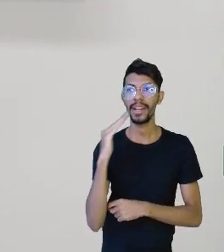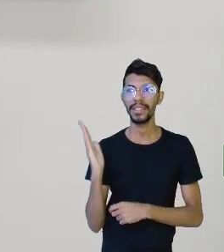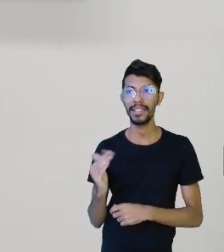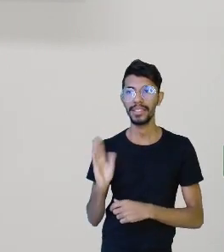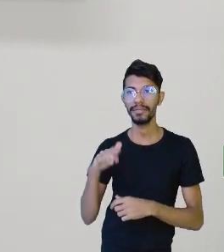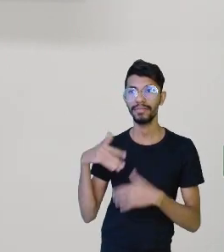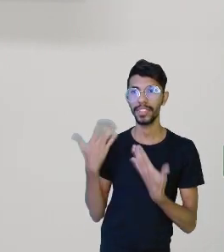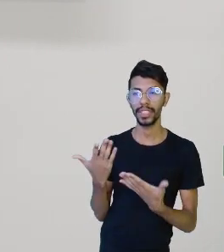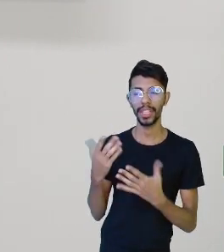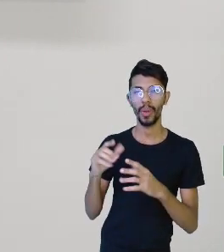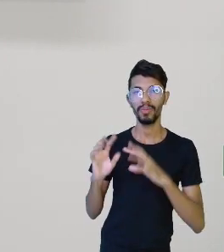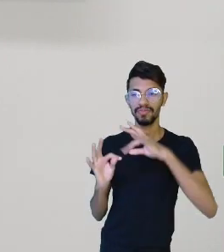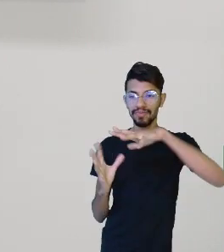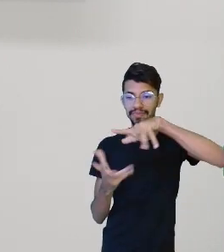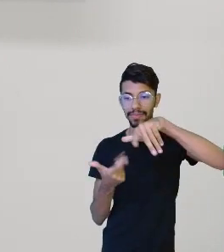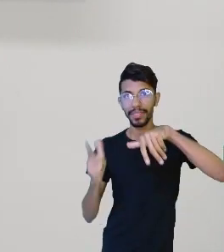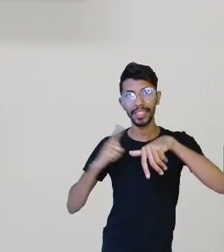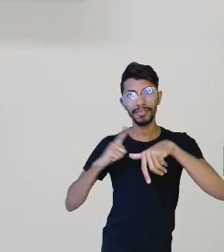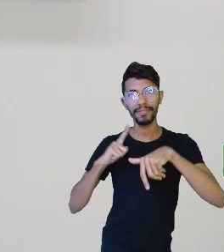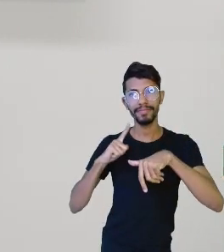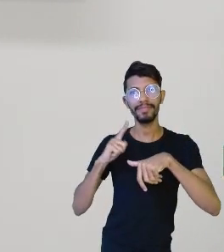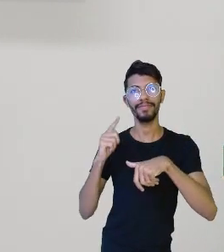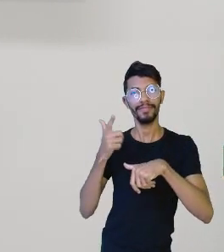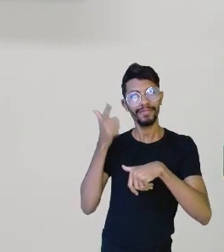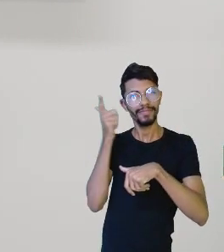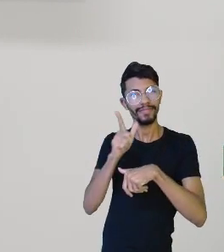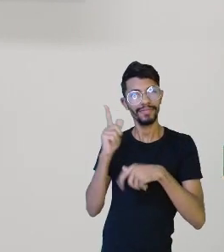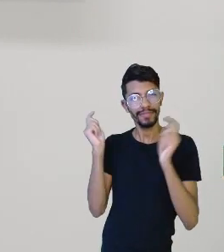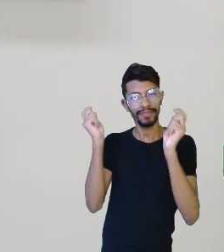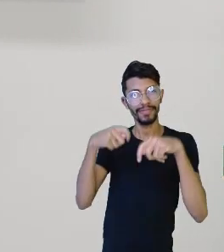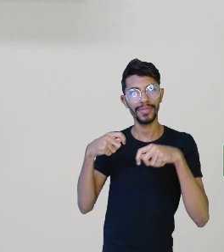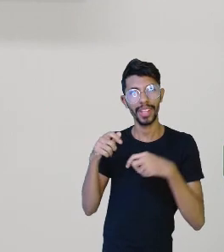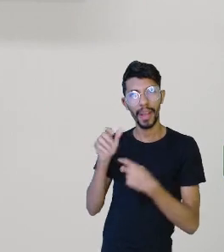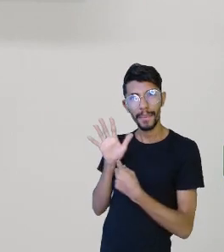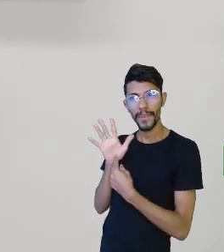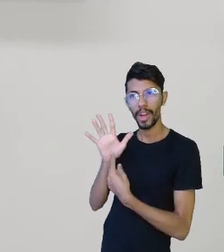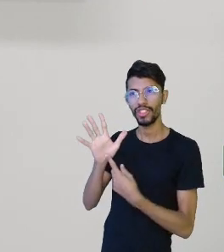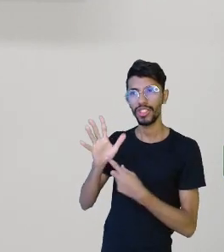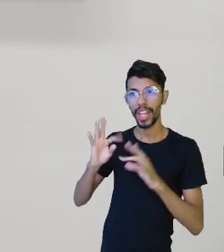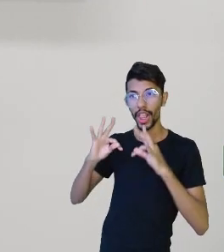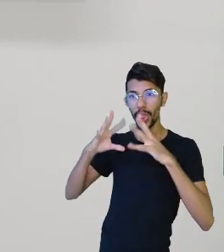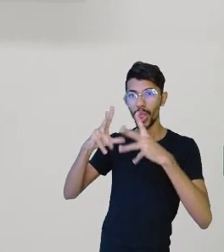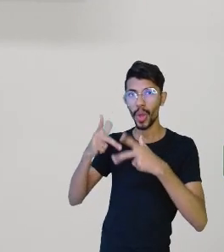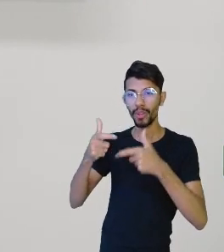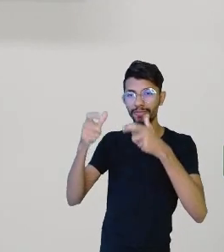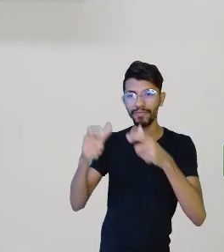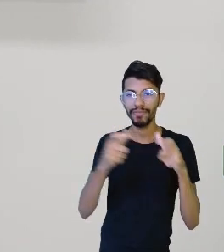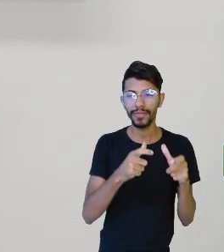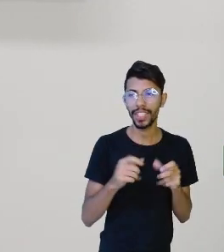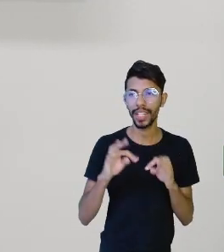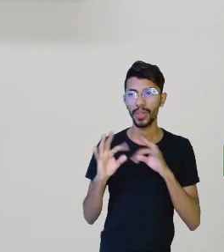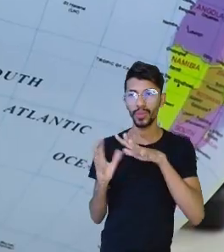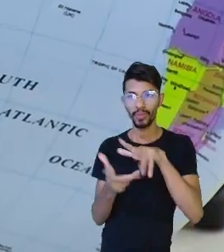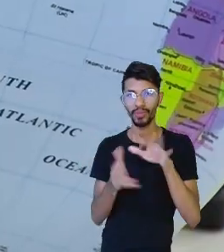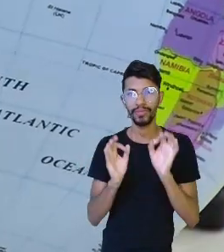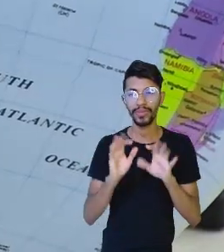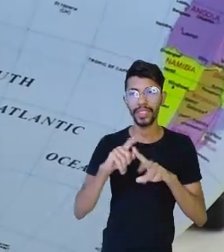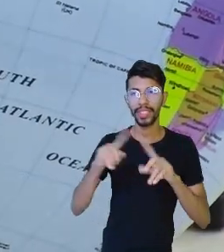essa vantagem de mostrar todos os lugares do mundo. Então, aqui no mapa do